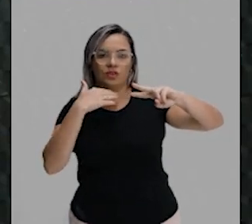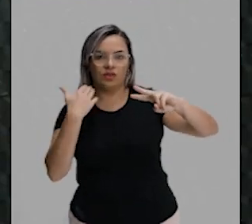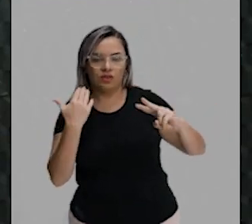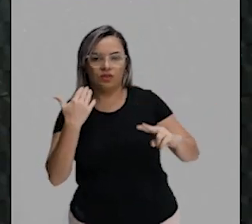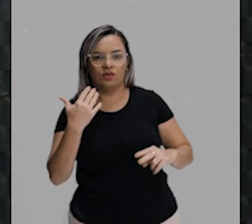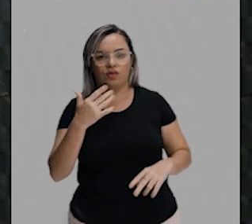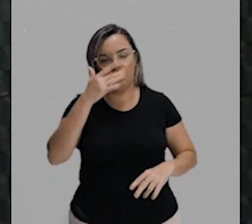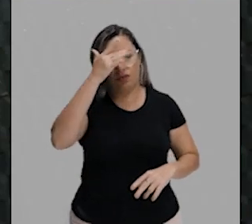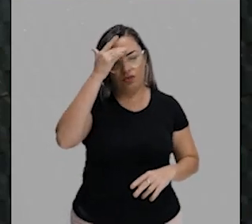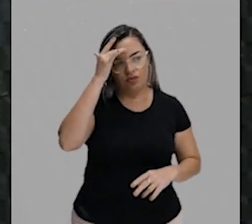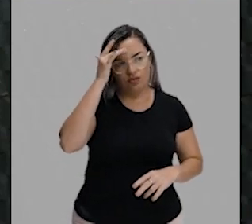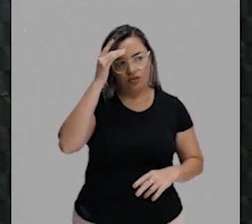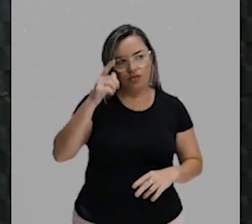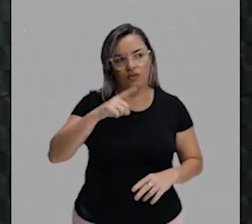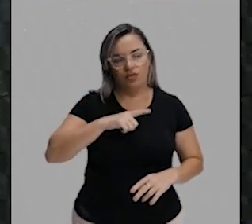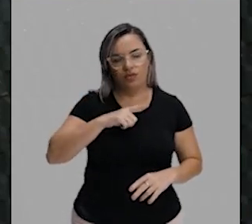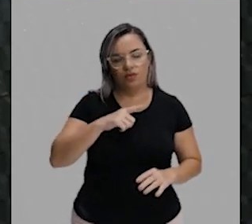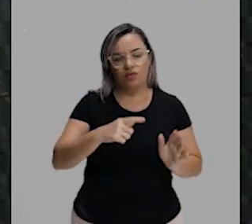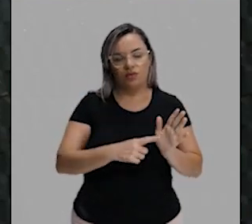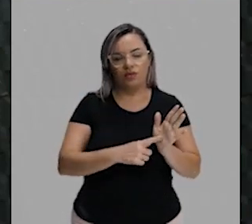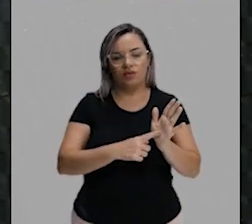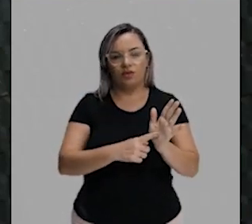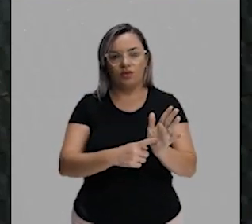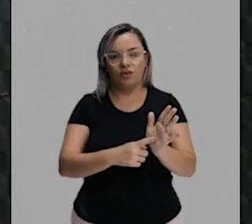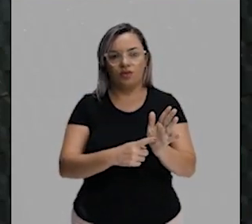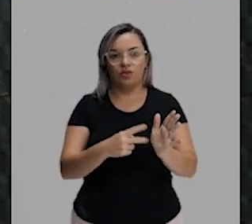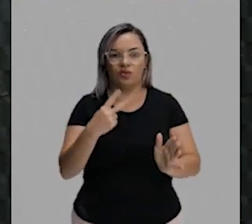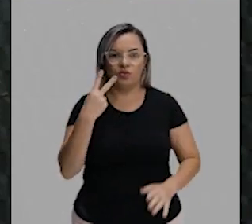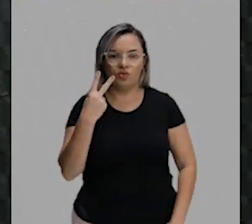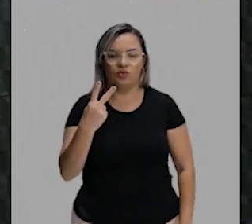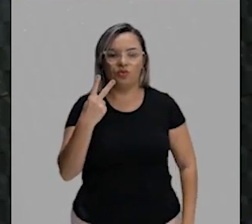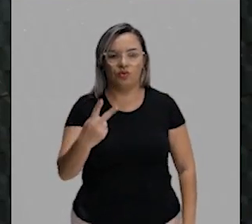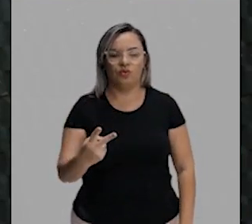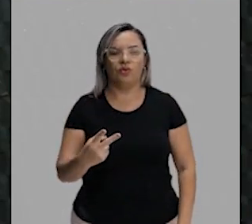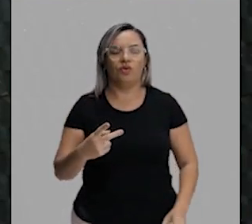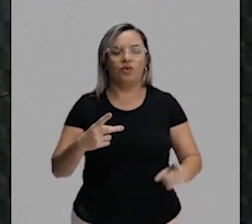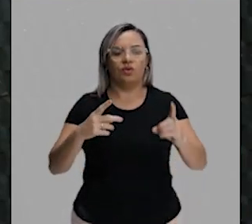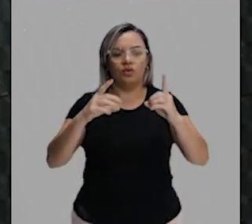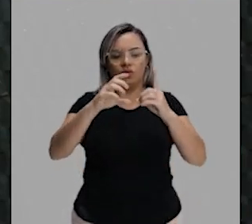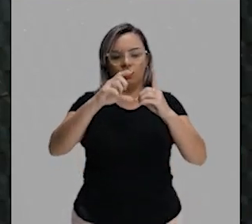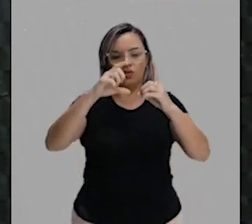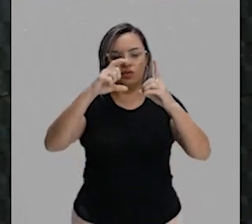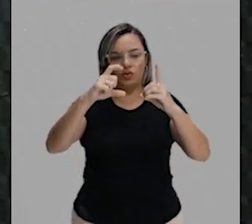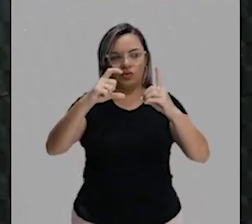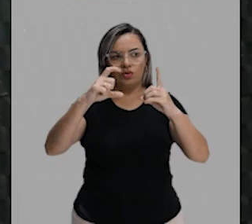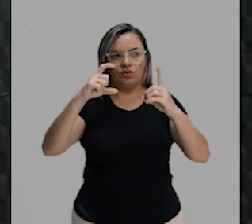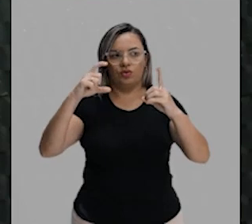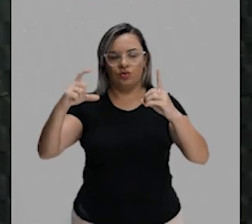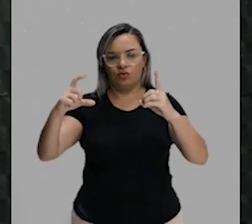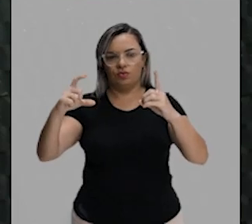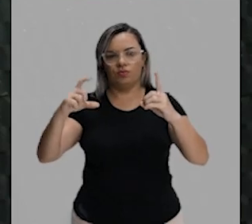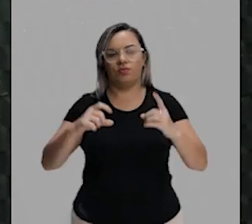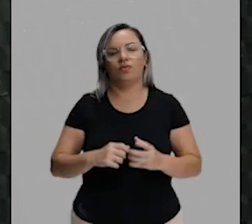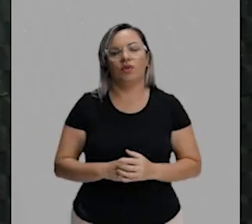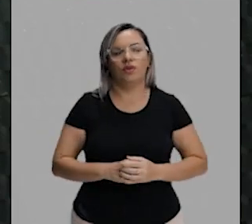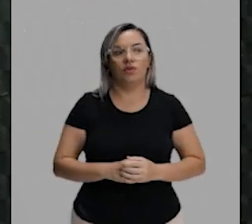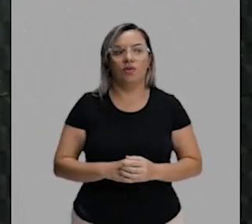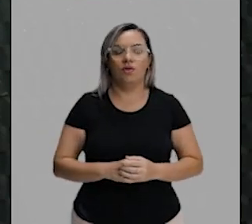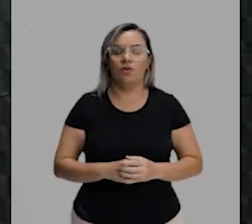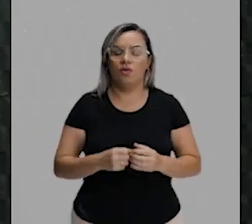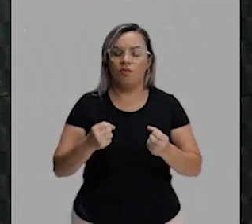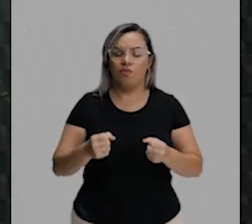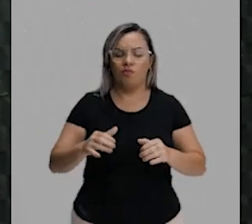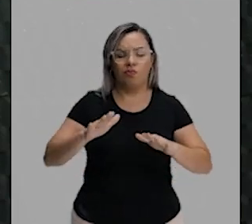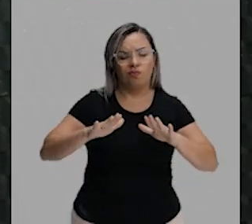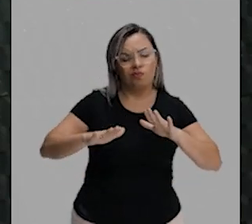indivíduo, ele teve que se apresentar 2 vezes. Agora, uma coisa vocês devem tomar cuidado. Você pode olhar aqui, professor, mas eu